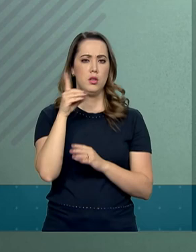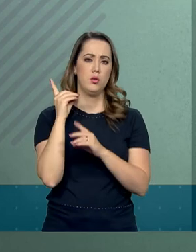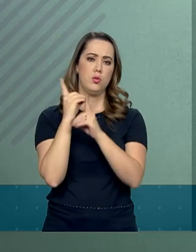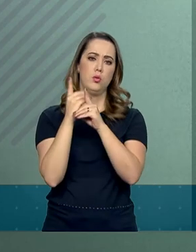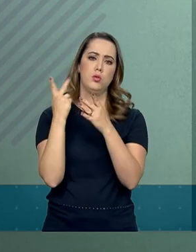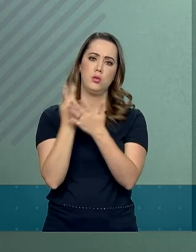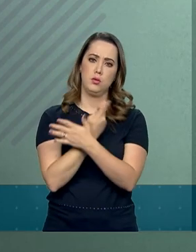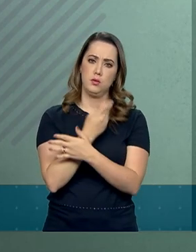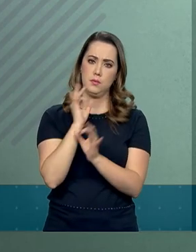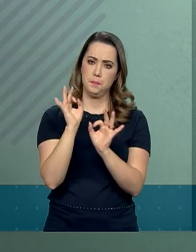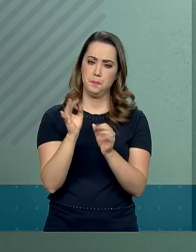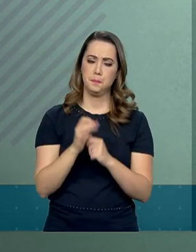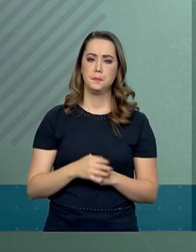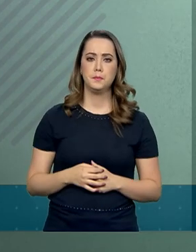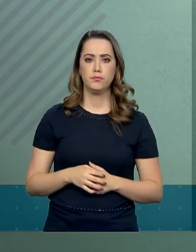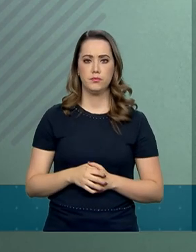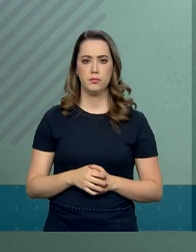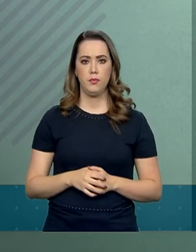realizado